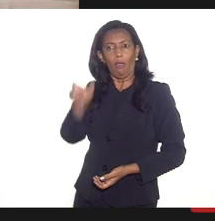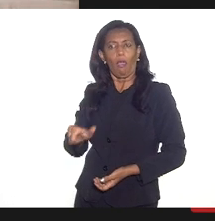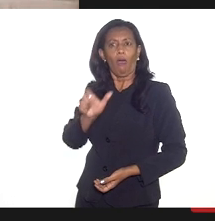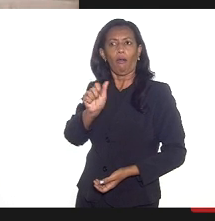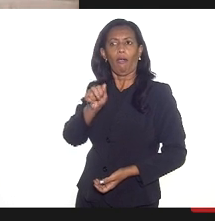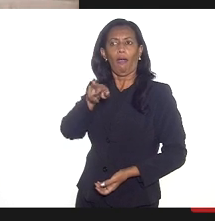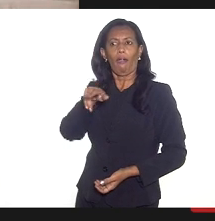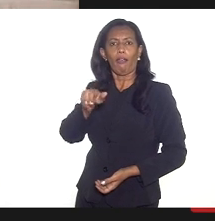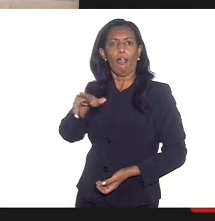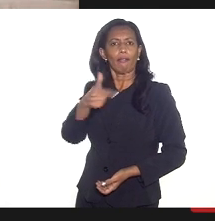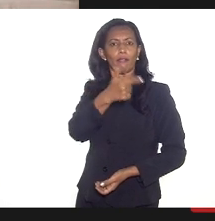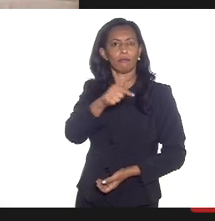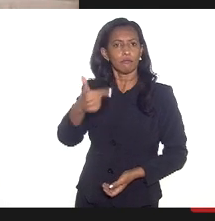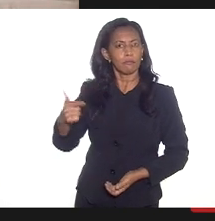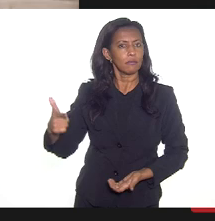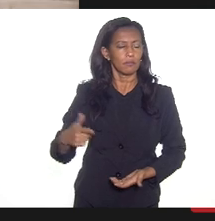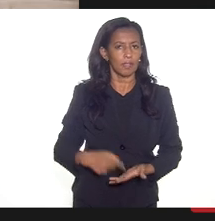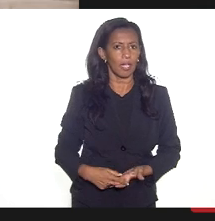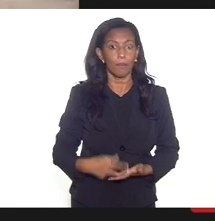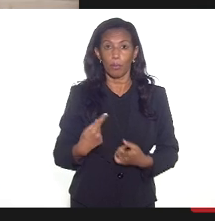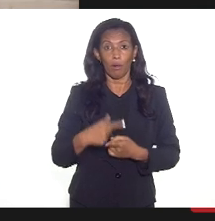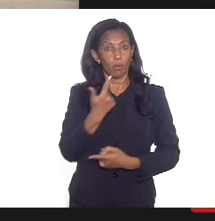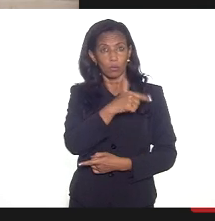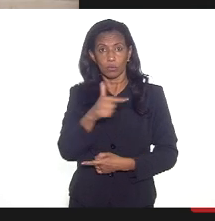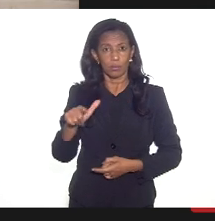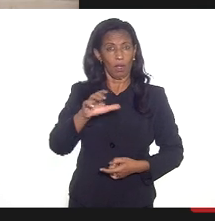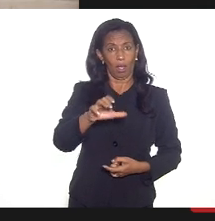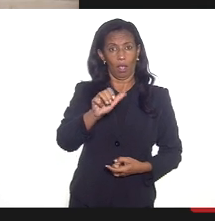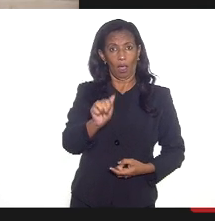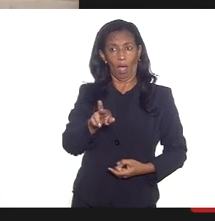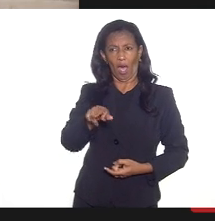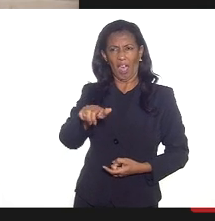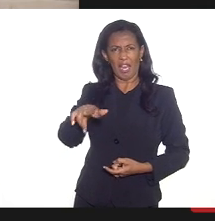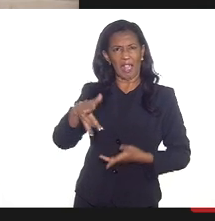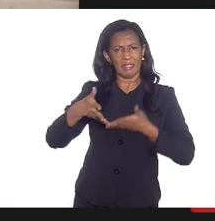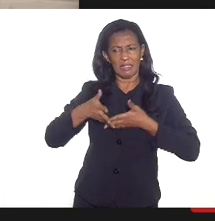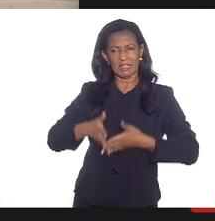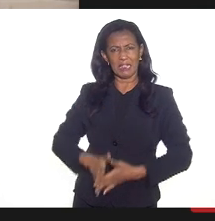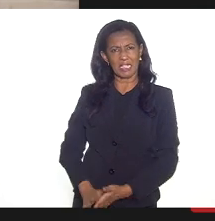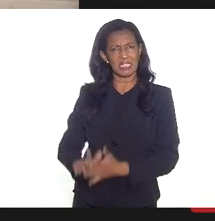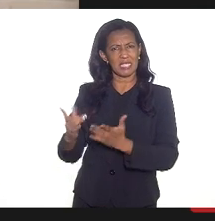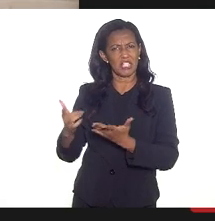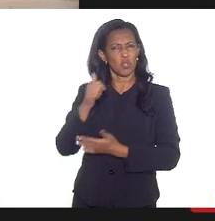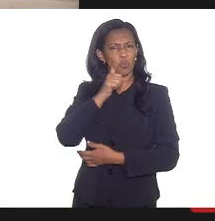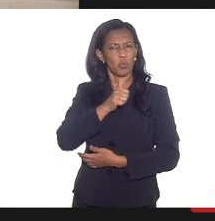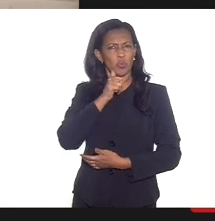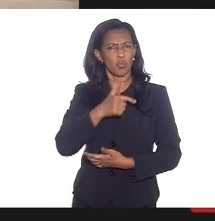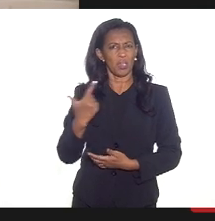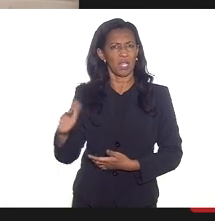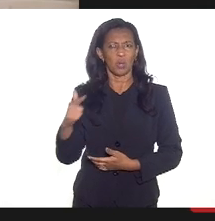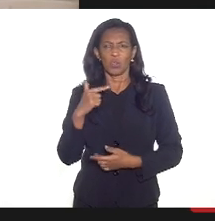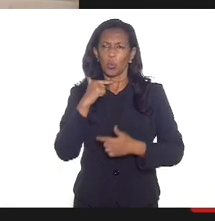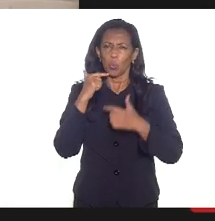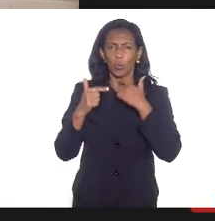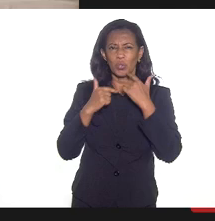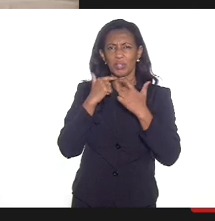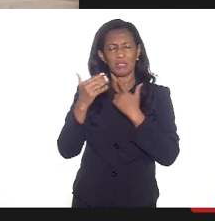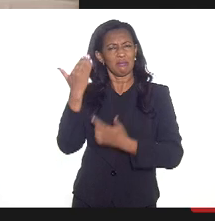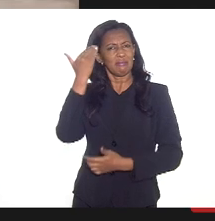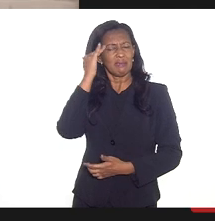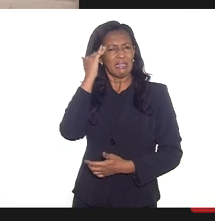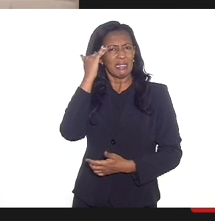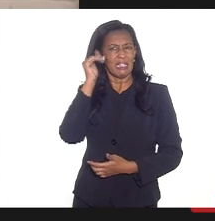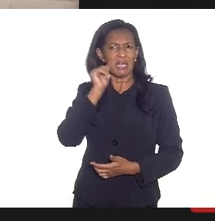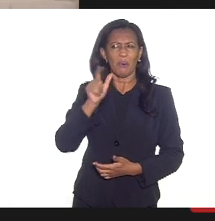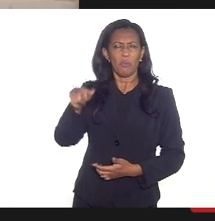eu coloco isso sem caráter porque não ter caráter, porque sair do ventre das entranhas de uma mulher e não conseguir entender que a